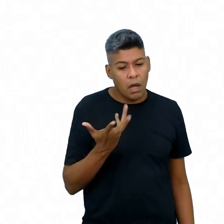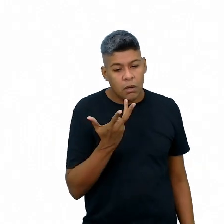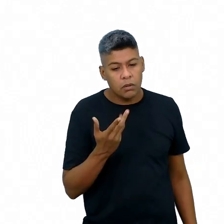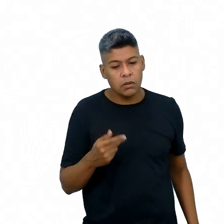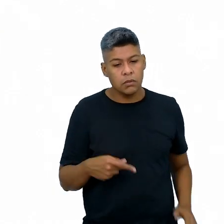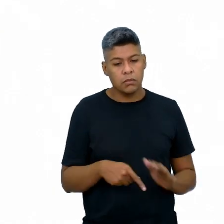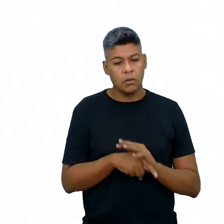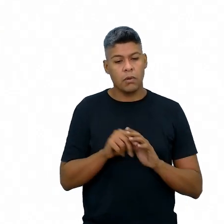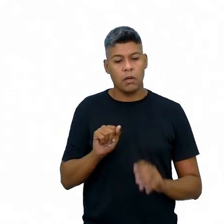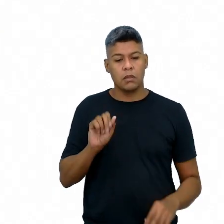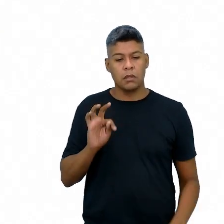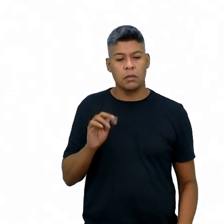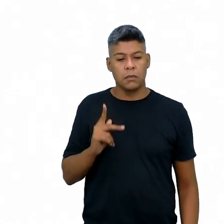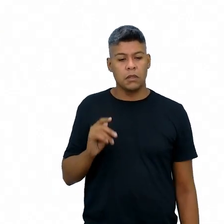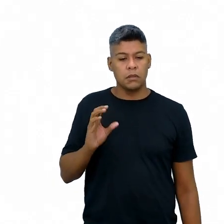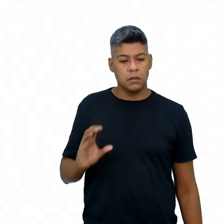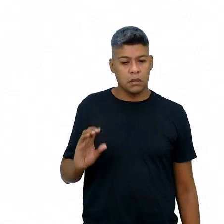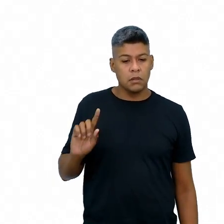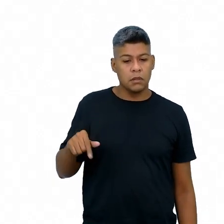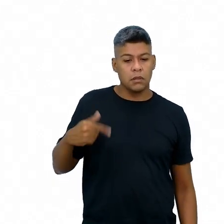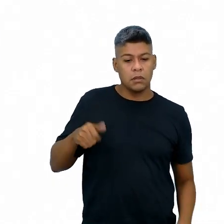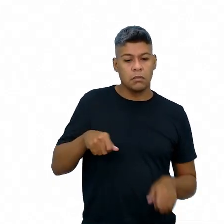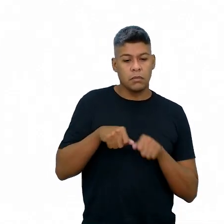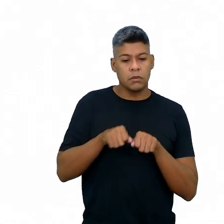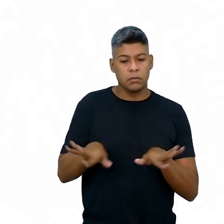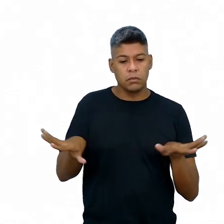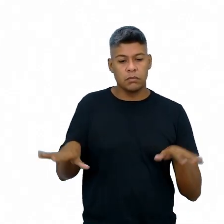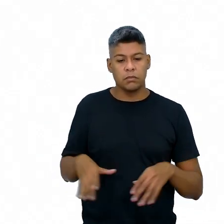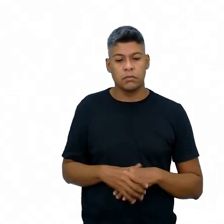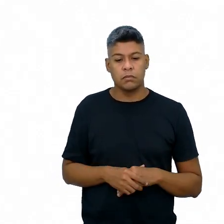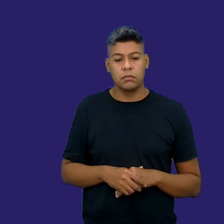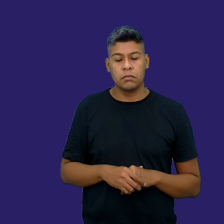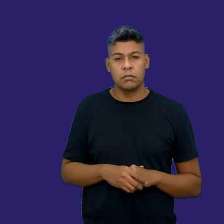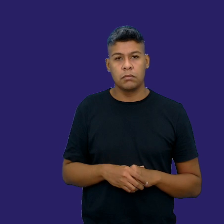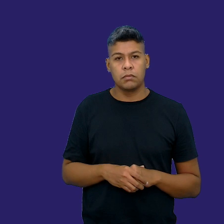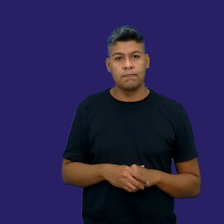o ATPC, após essa transmissão de etapa.